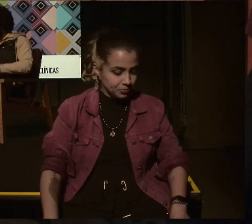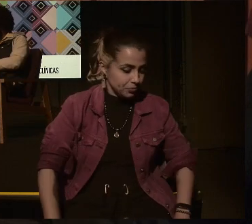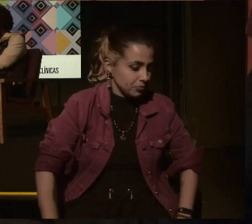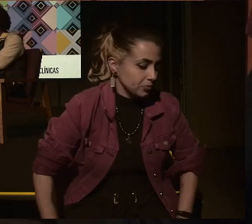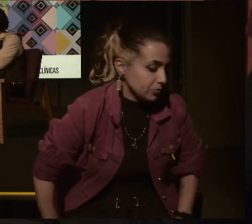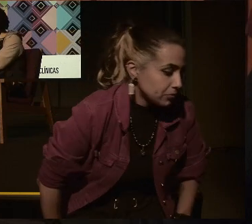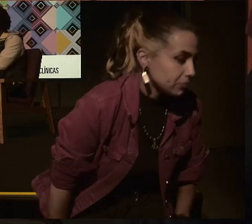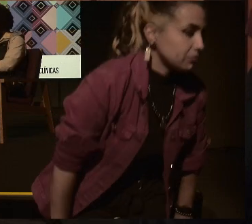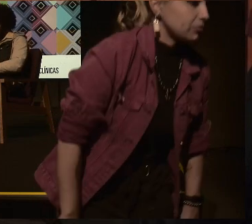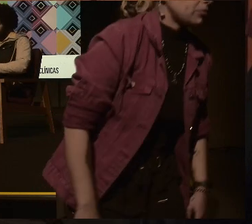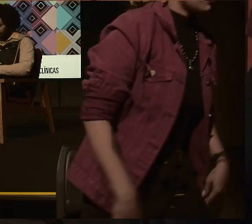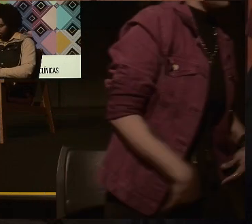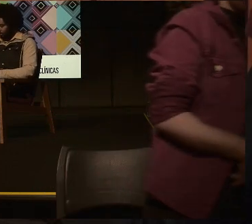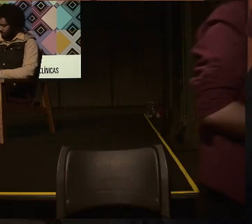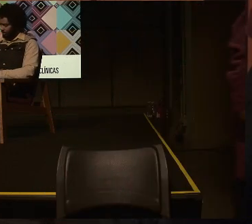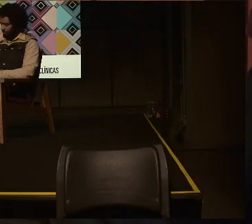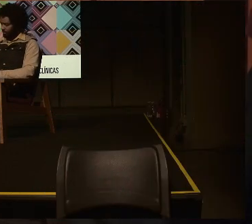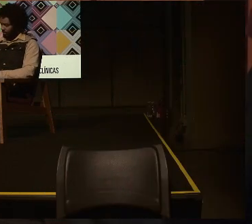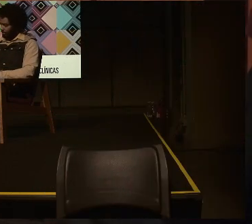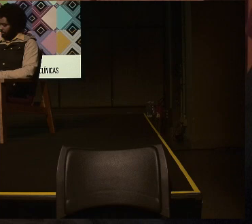no caso do racismo, é o contrário.